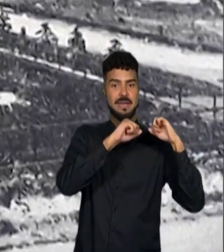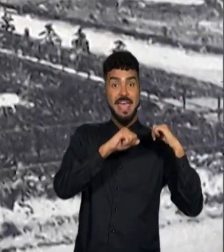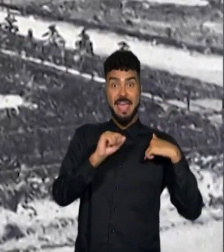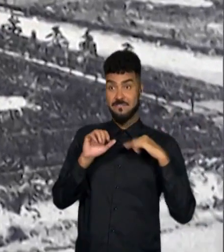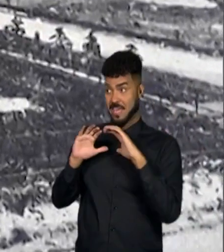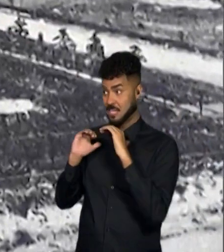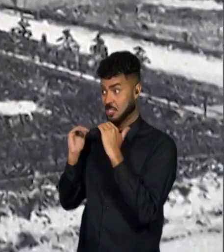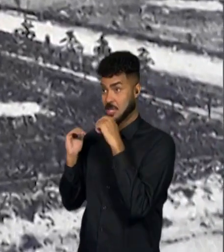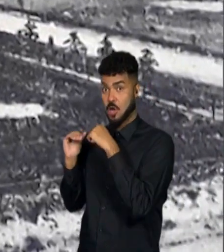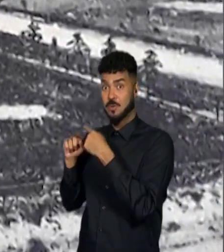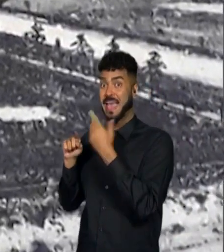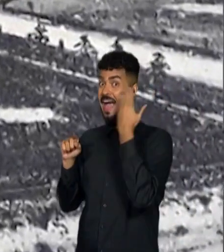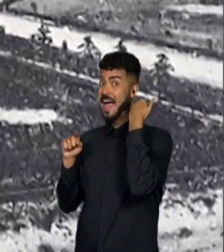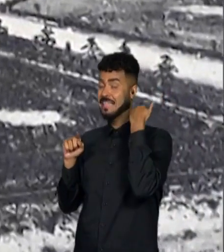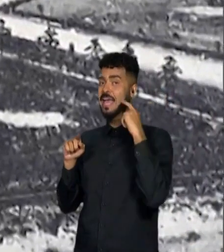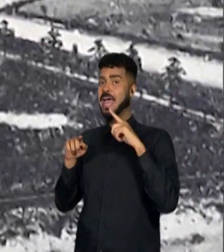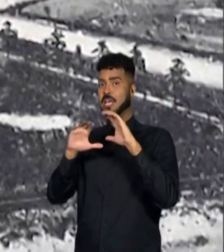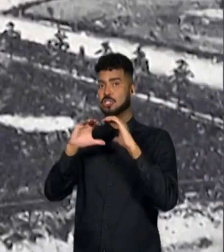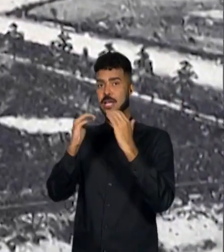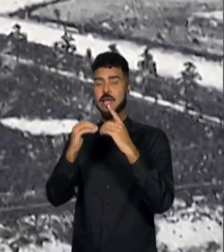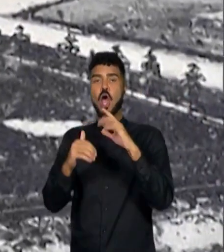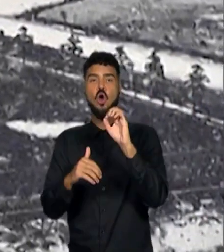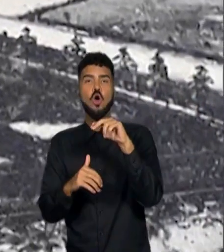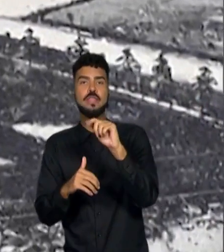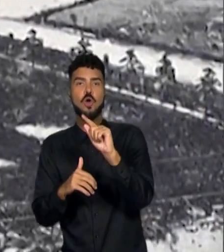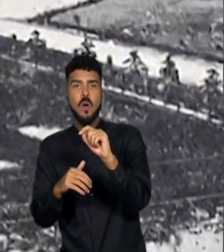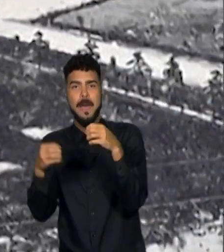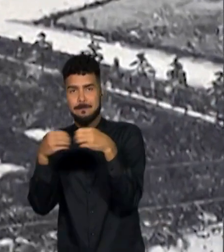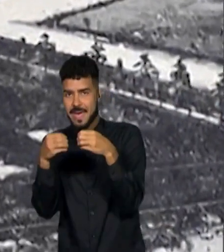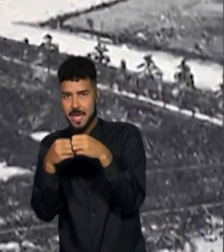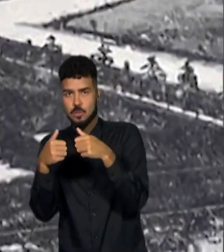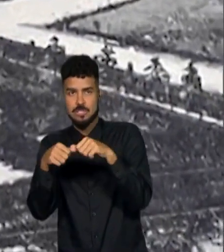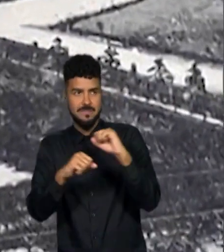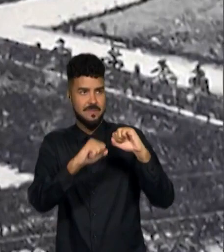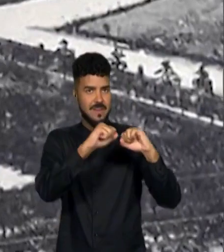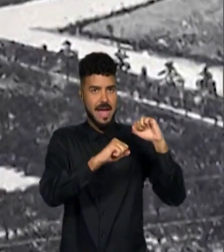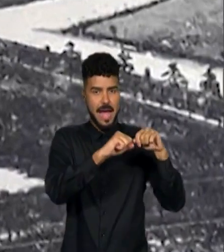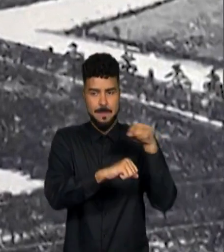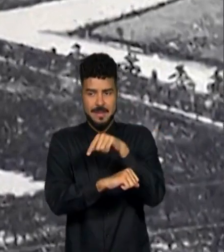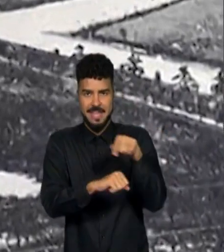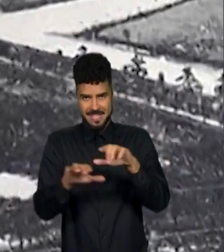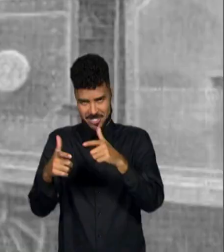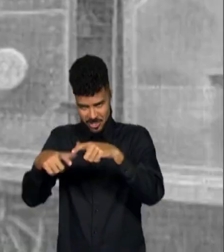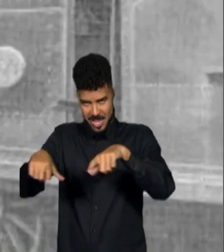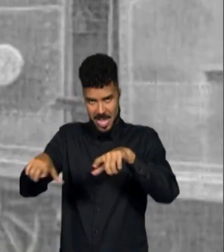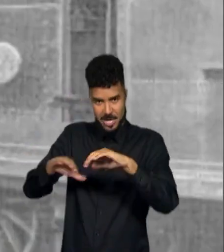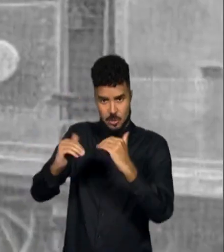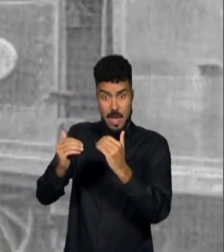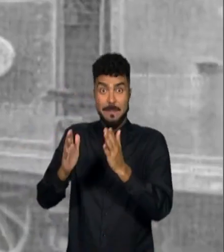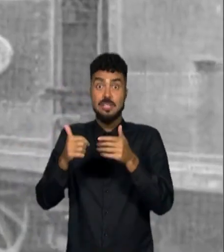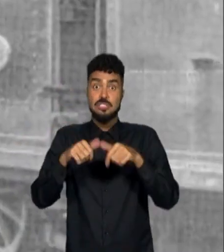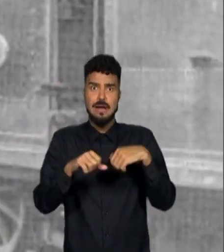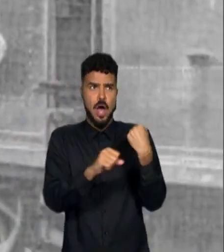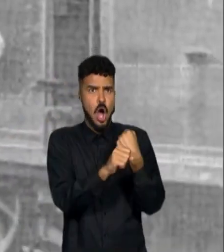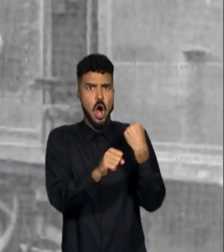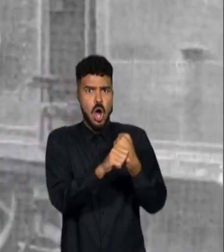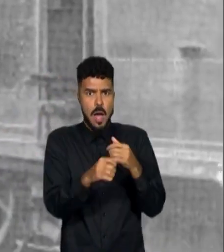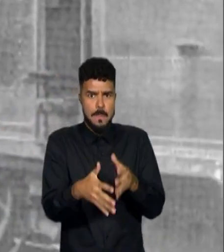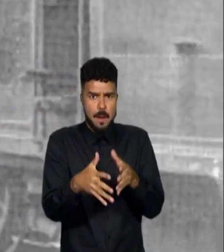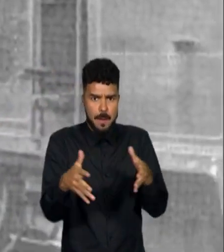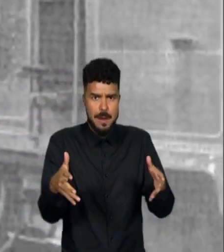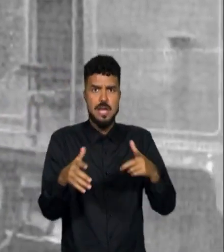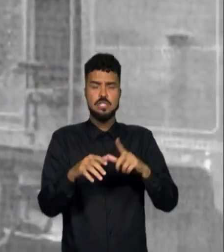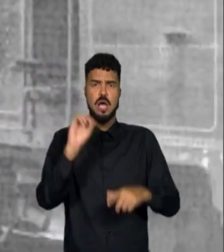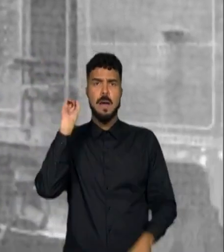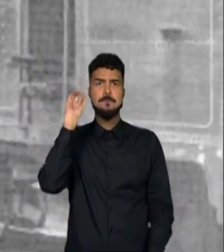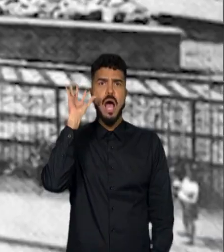do Bangu, na Coelho Vasconcelos, paralela à fábrica, e o progresso estava chegando. A Maria Fumaça